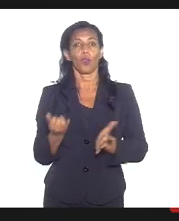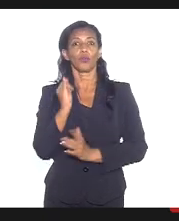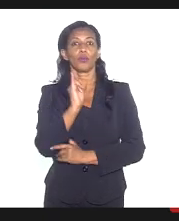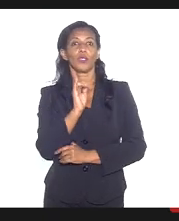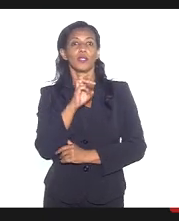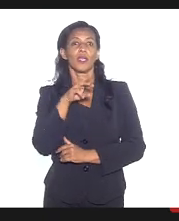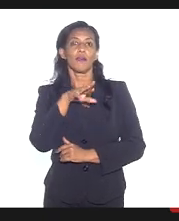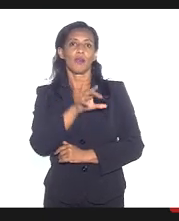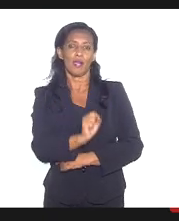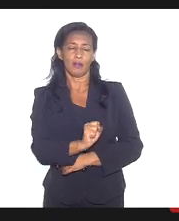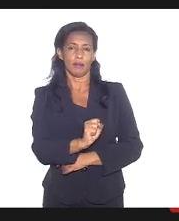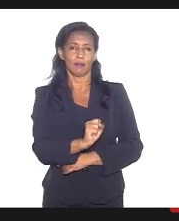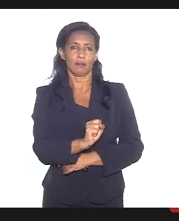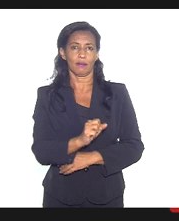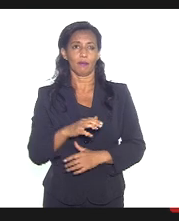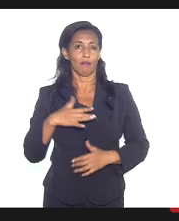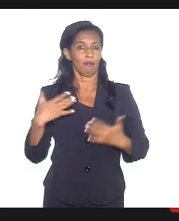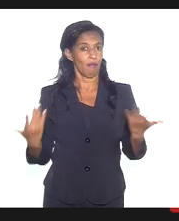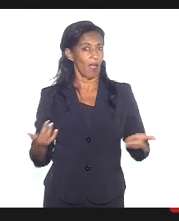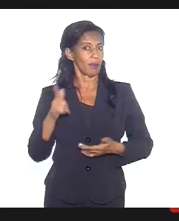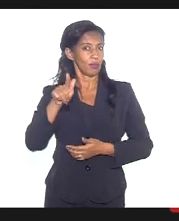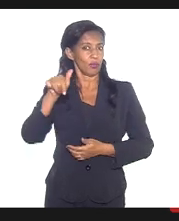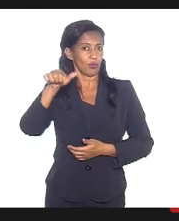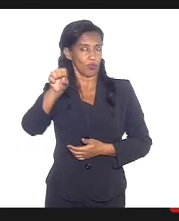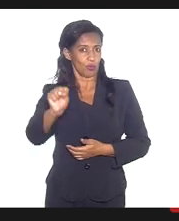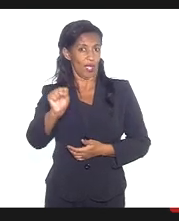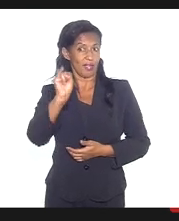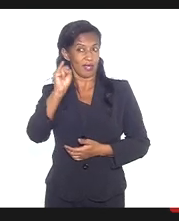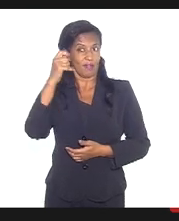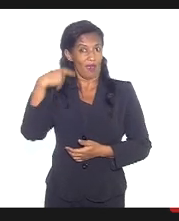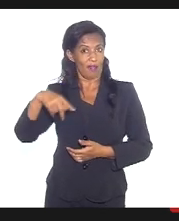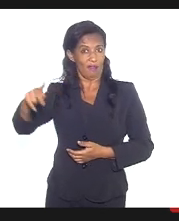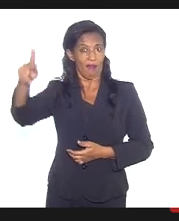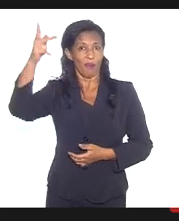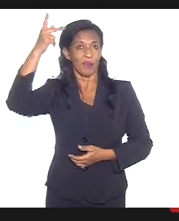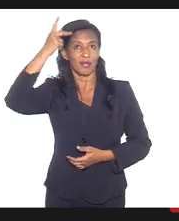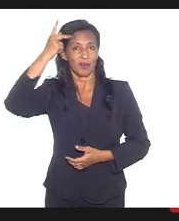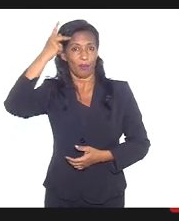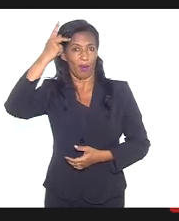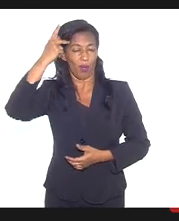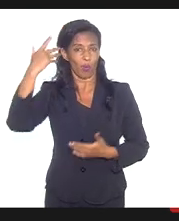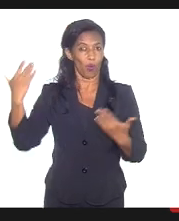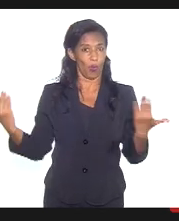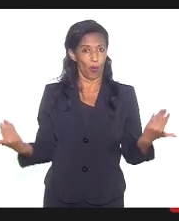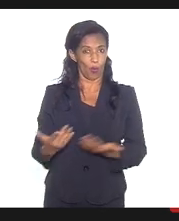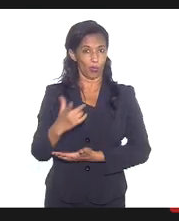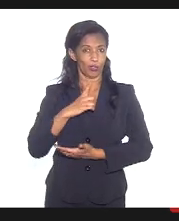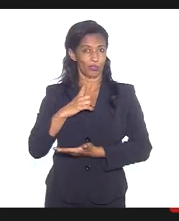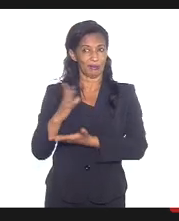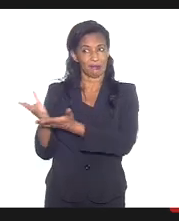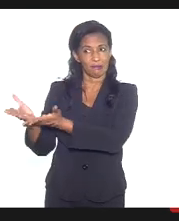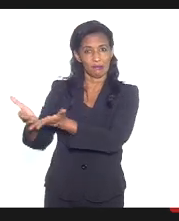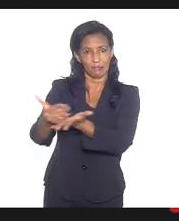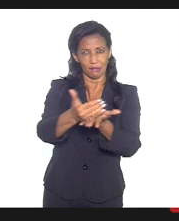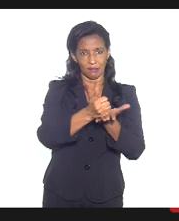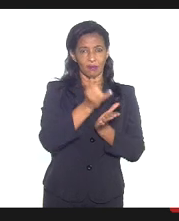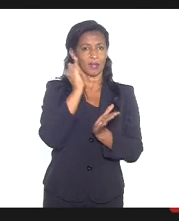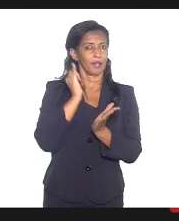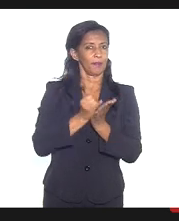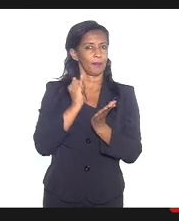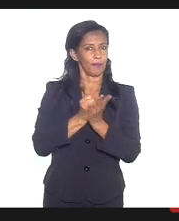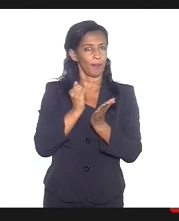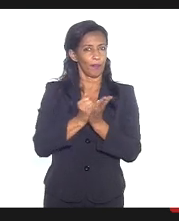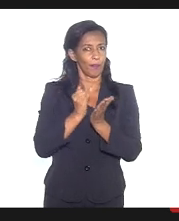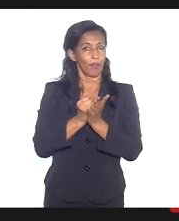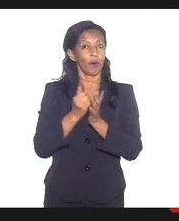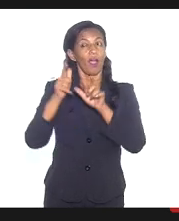ICMS. Caso o nosso gás ele siga para São Paulo, hoje, a gente tem essa questão de arrecadar tributariamente, porque no